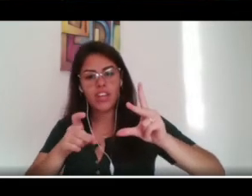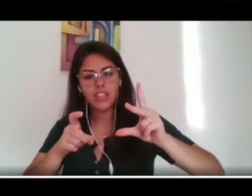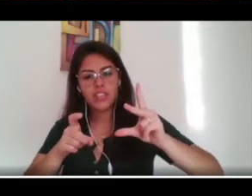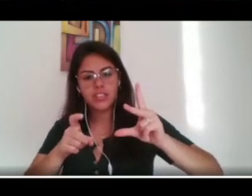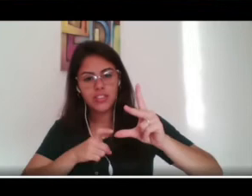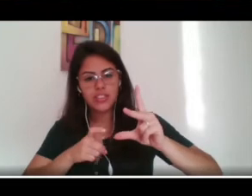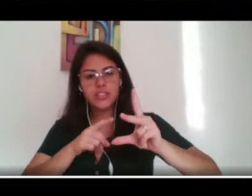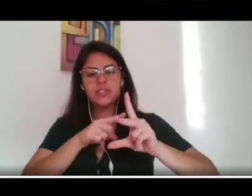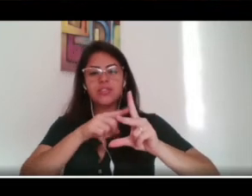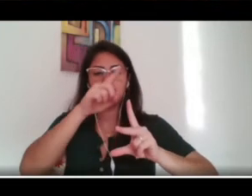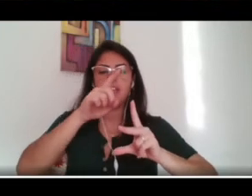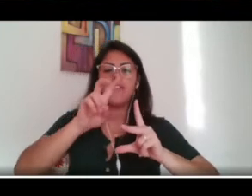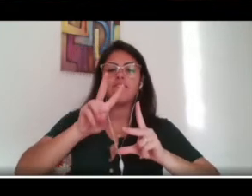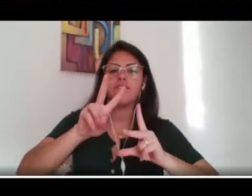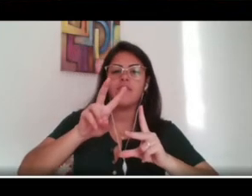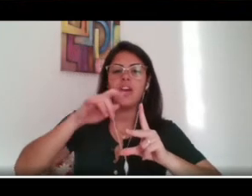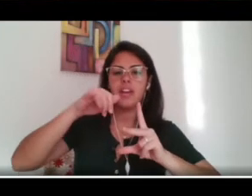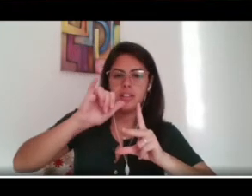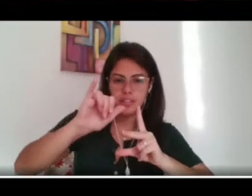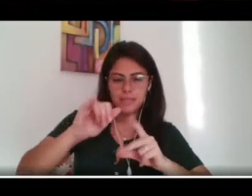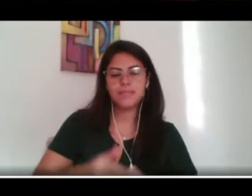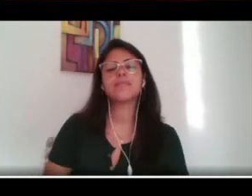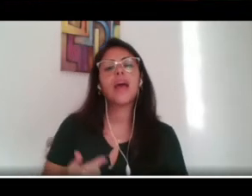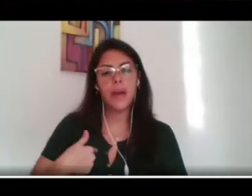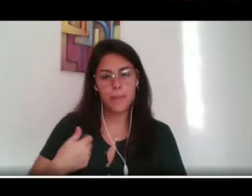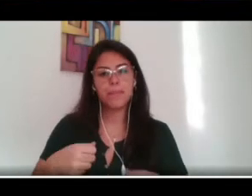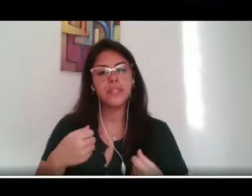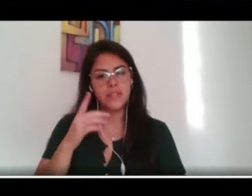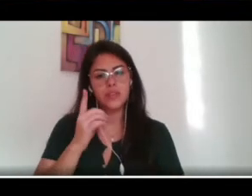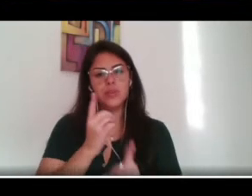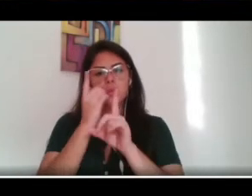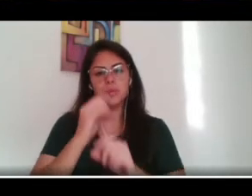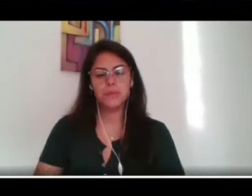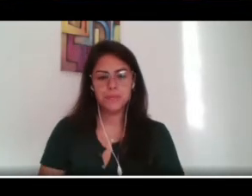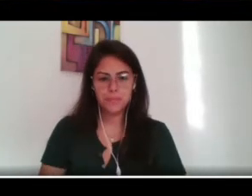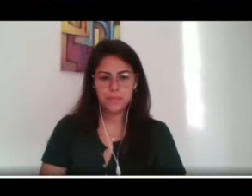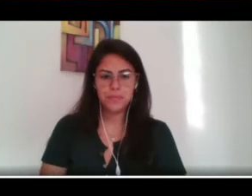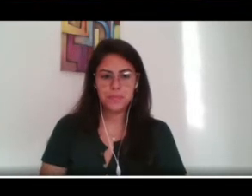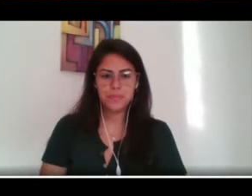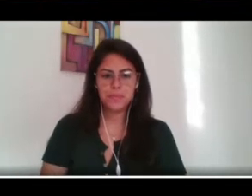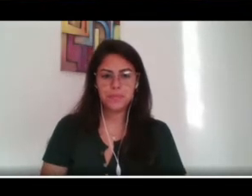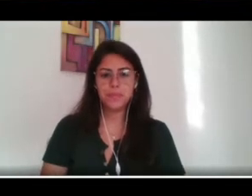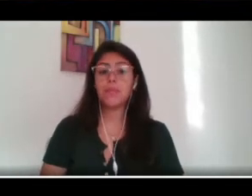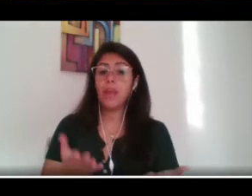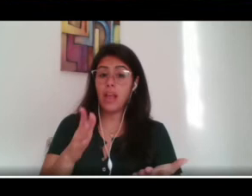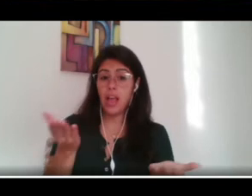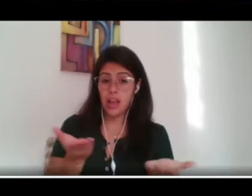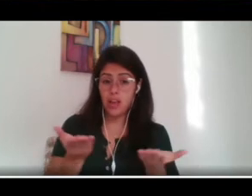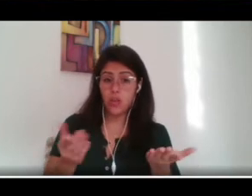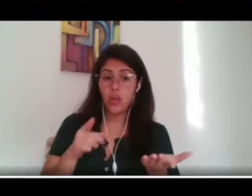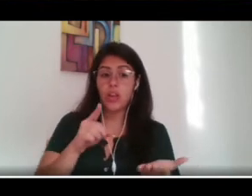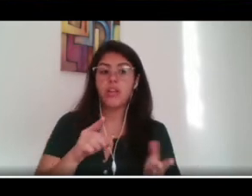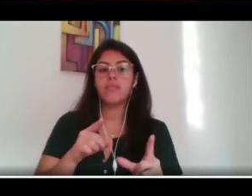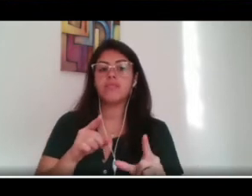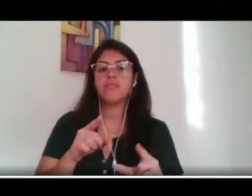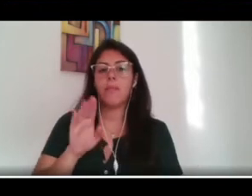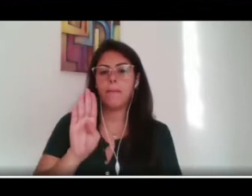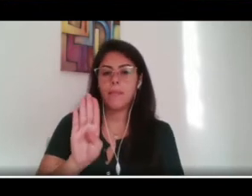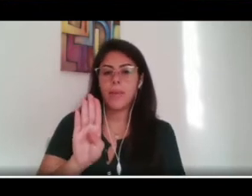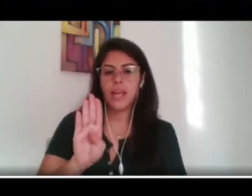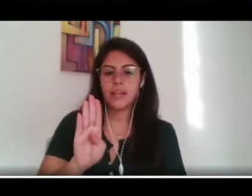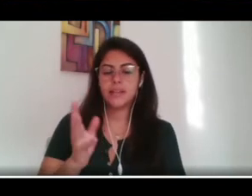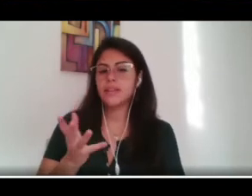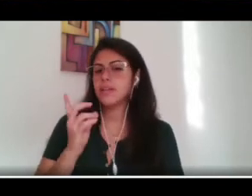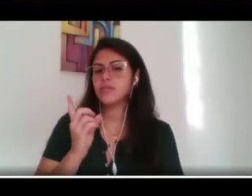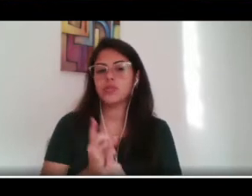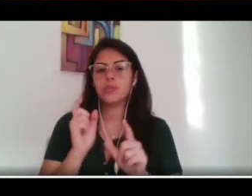Na letra B, ele quer saber o módulo da velocidade da pedra imediatamente antes de